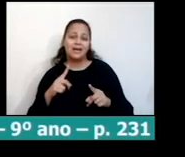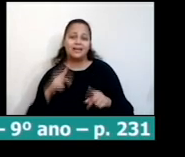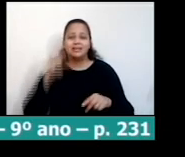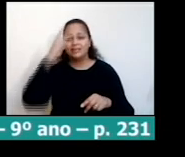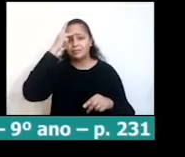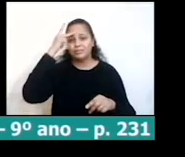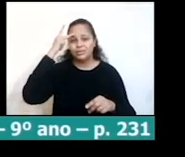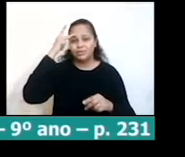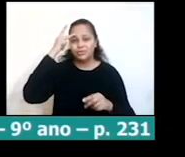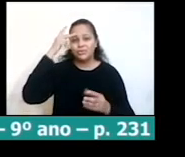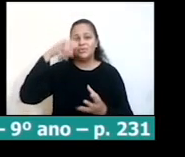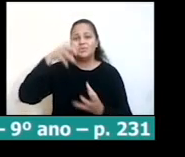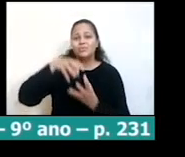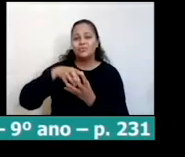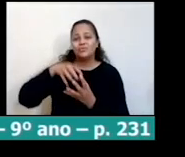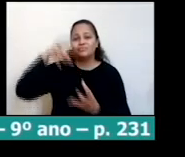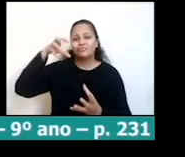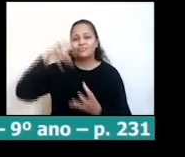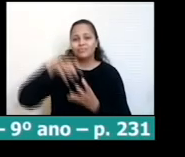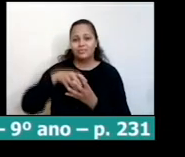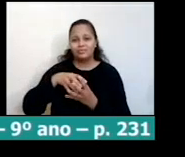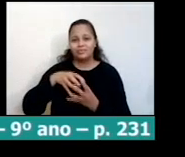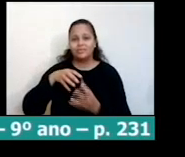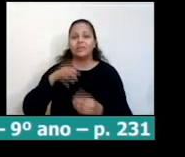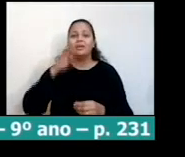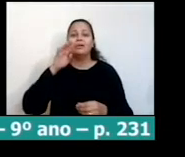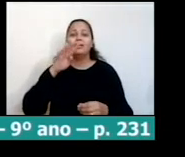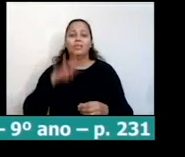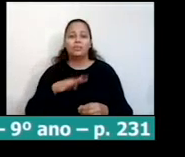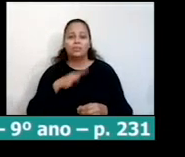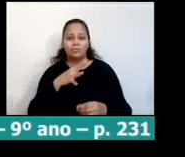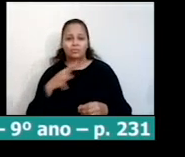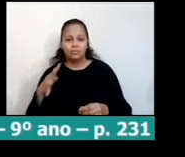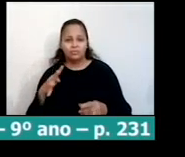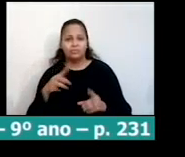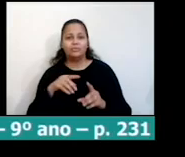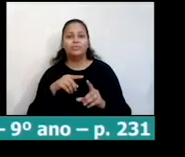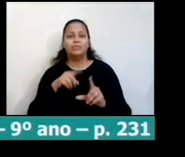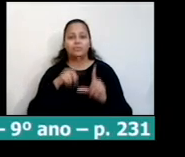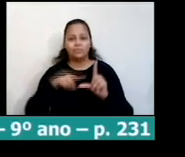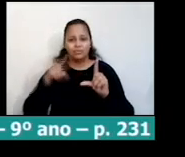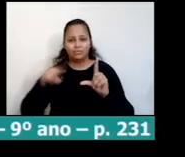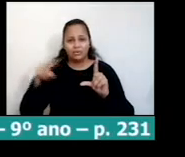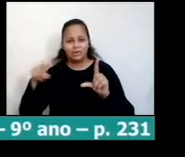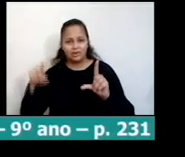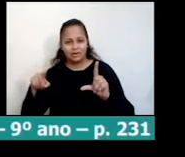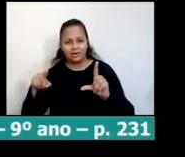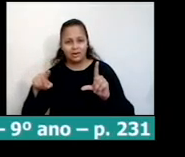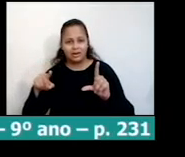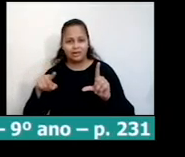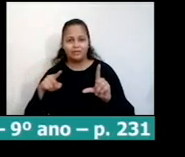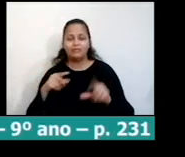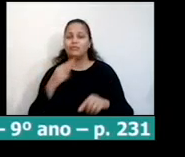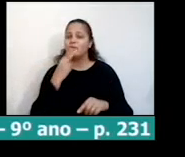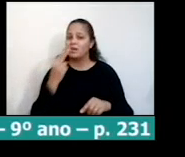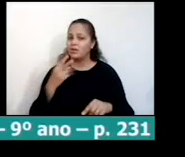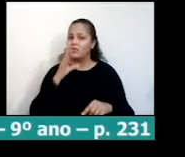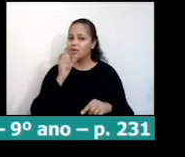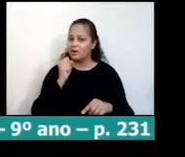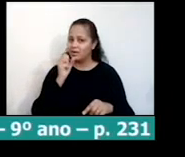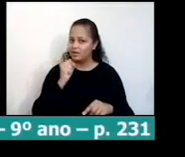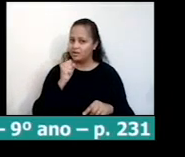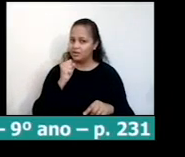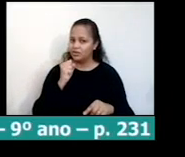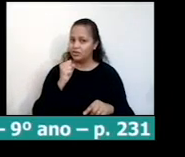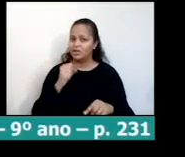população. No gráfico aqui embaixo, né, nessa cor laranja, no canto inferior esquerdo, nós temos aí alguns países mais populosos do mundo em